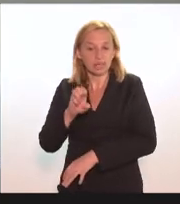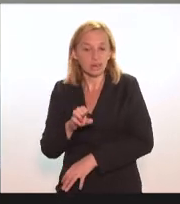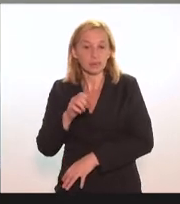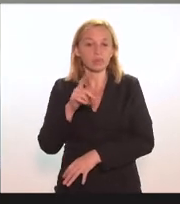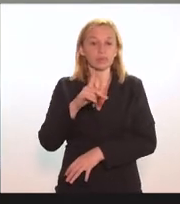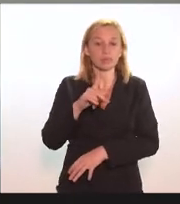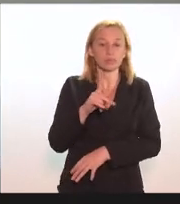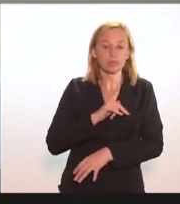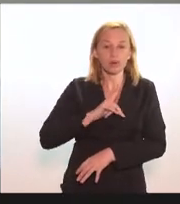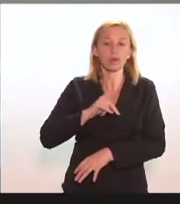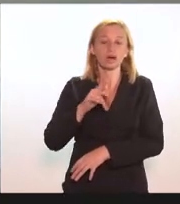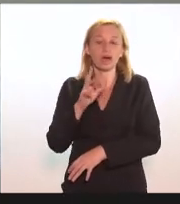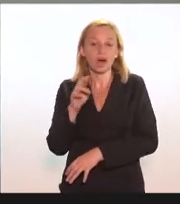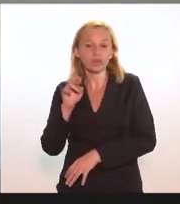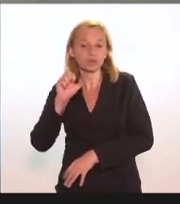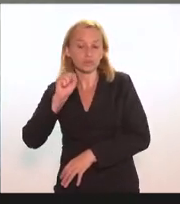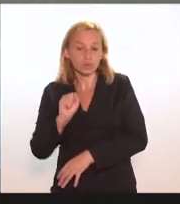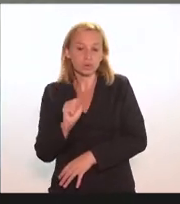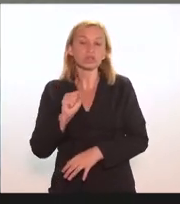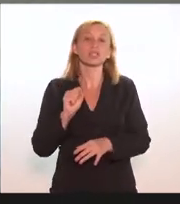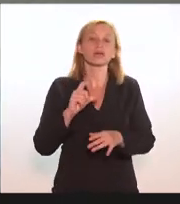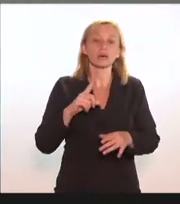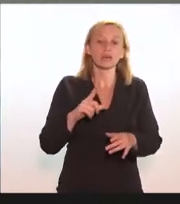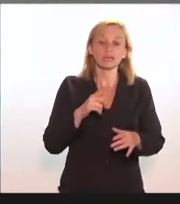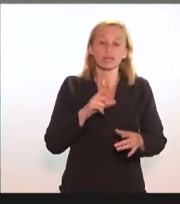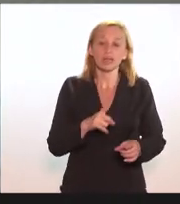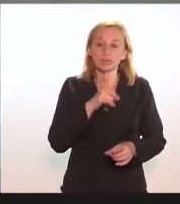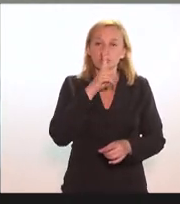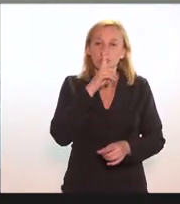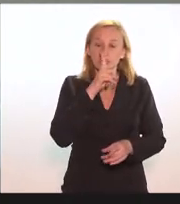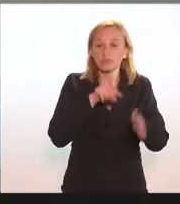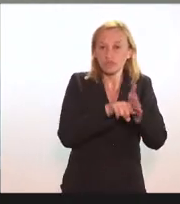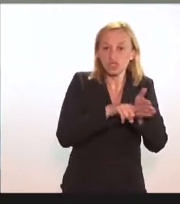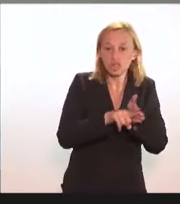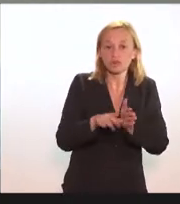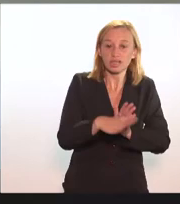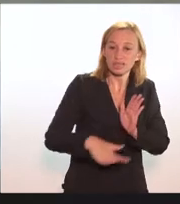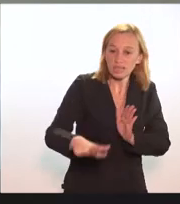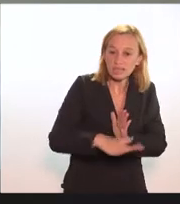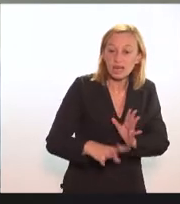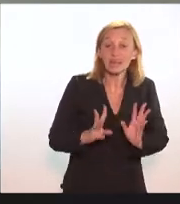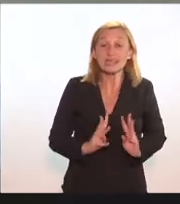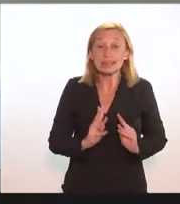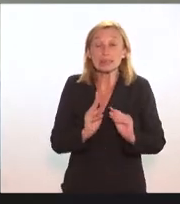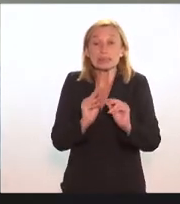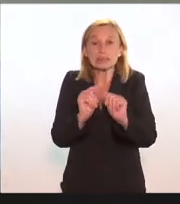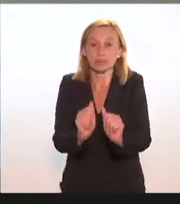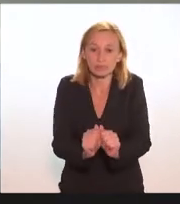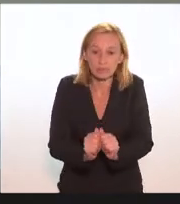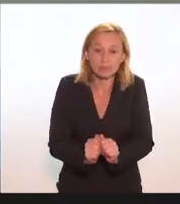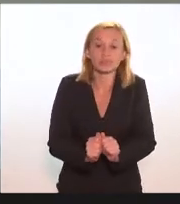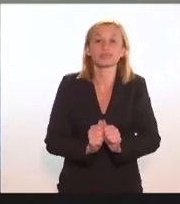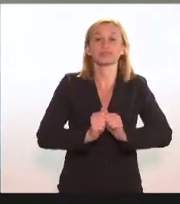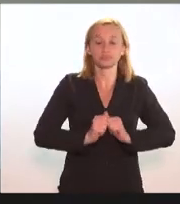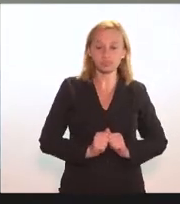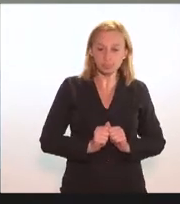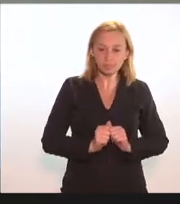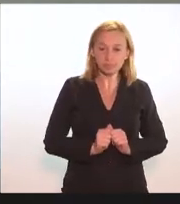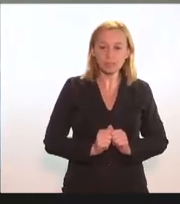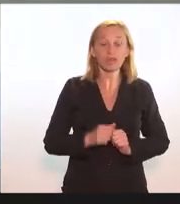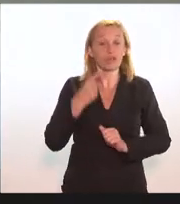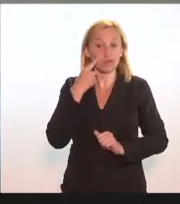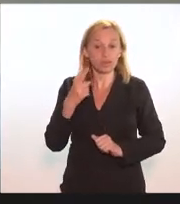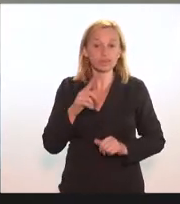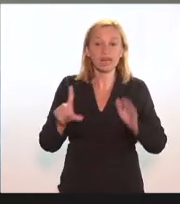por auditores, para garantir o sigilo fiscal dessas áreas sensíveis a Isso está previsto